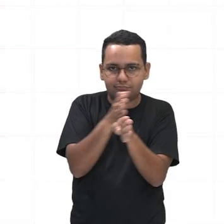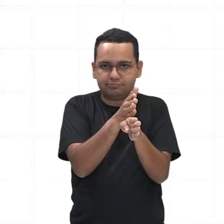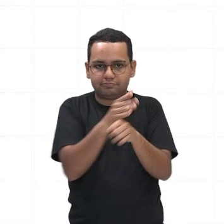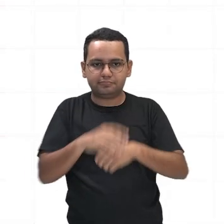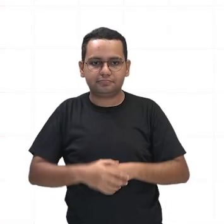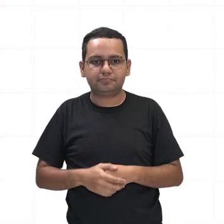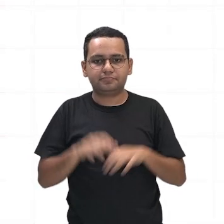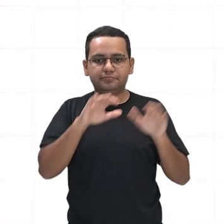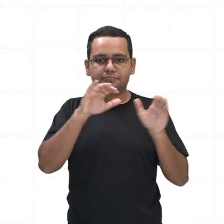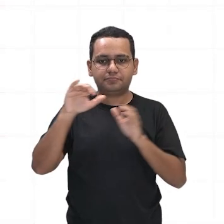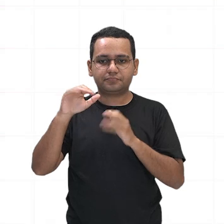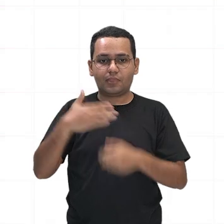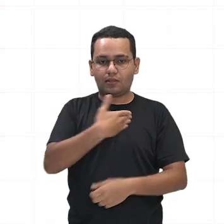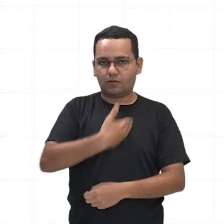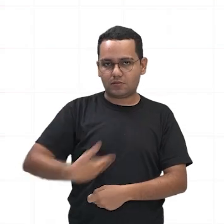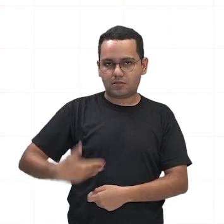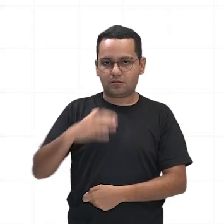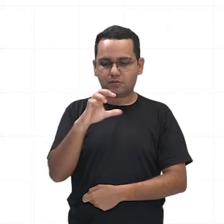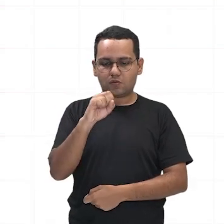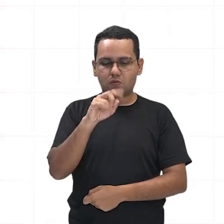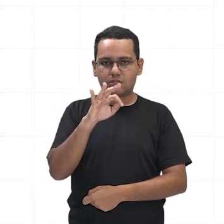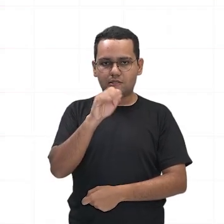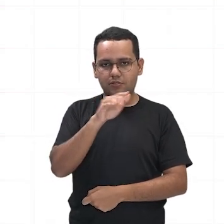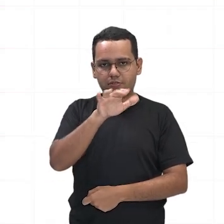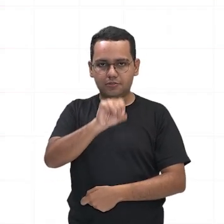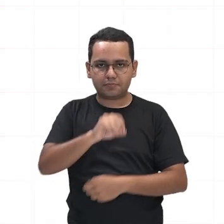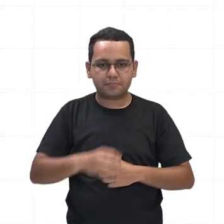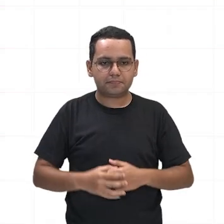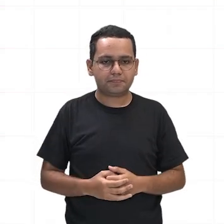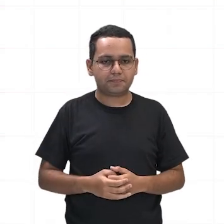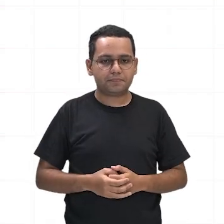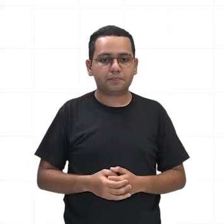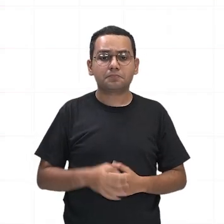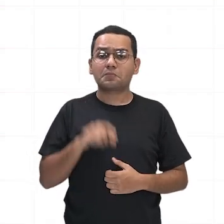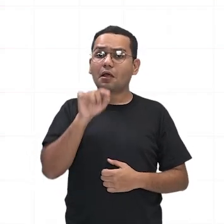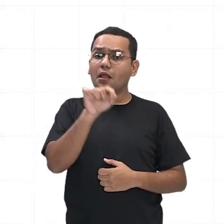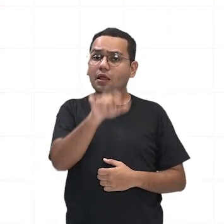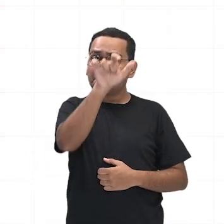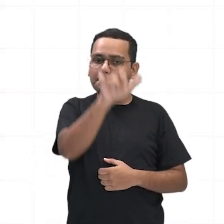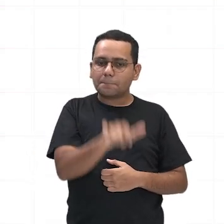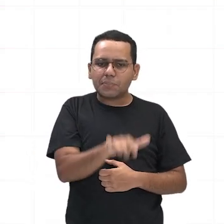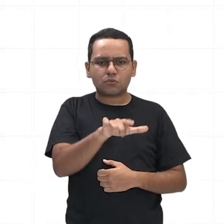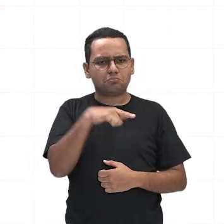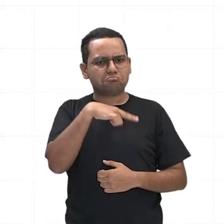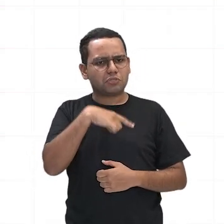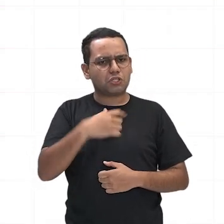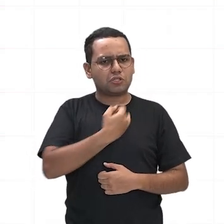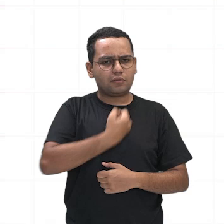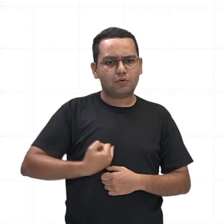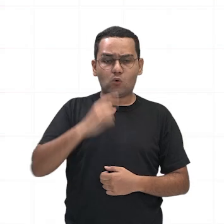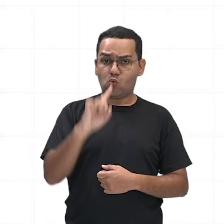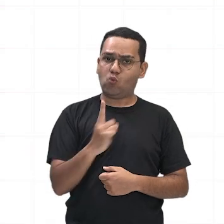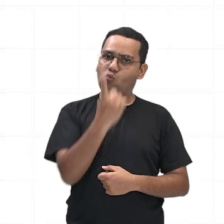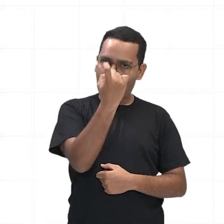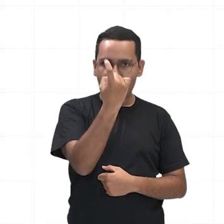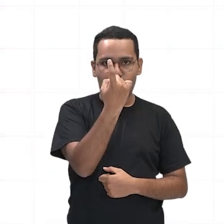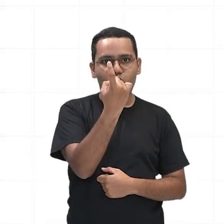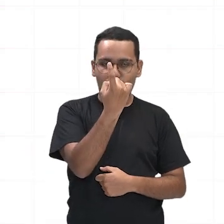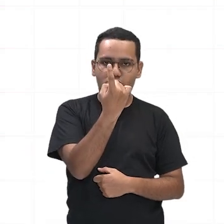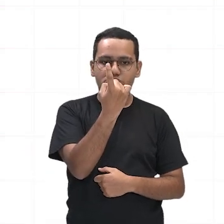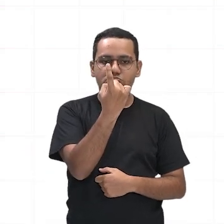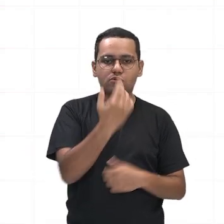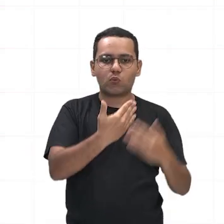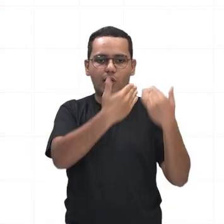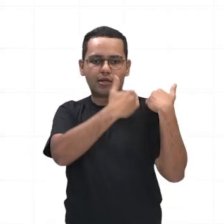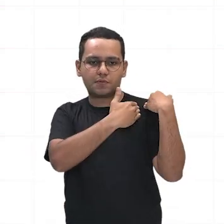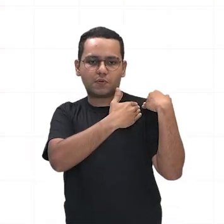Constantino. Foi com Constantino que o império voltou a ter um único imperador, exercendo as mesmas funções